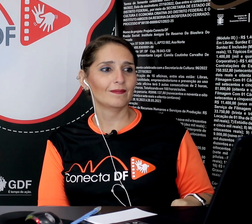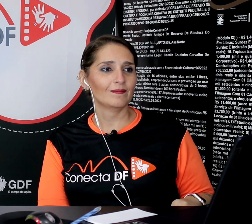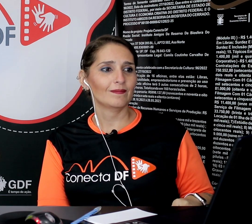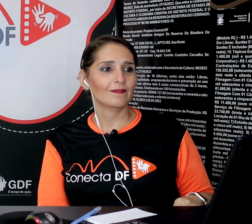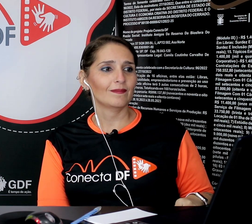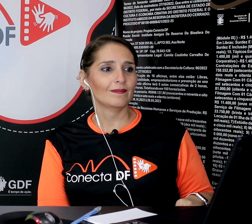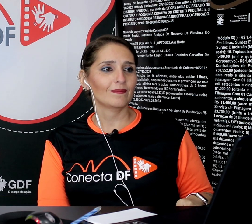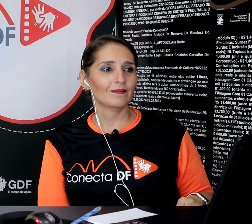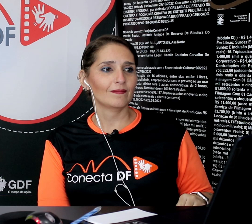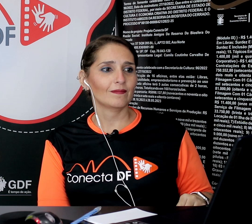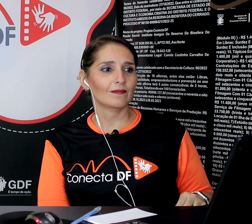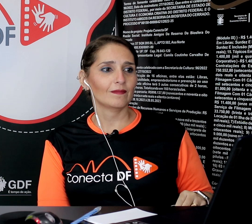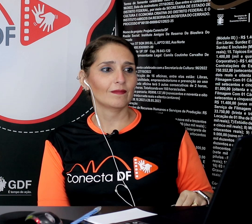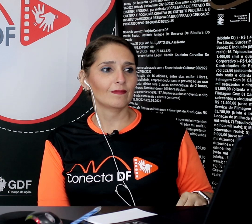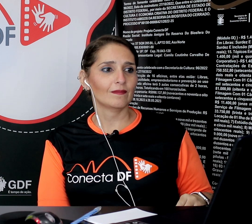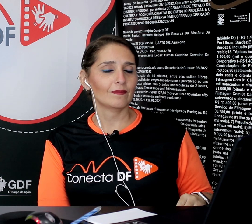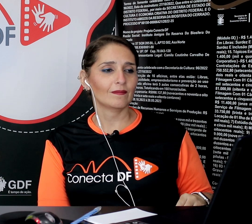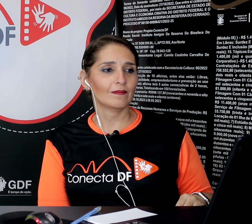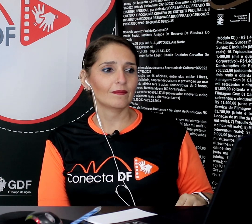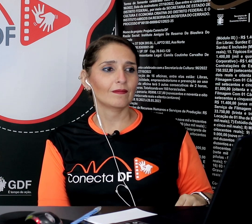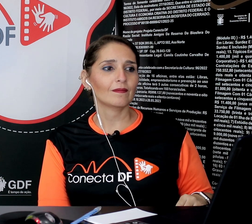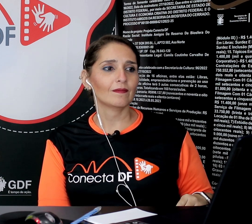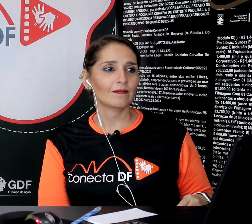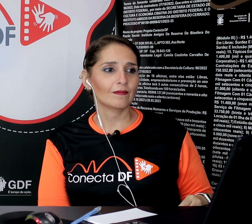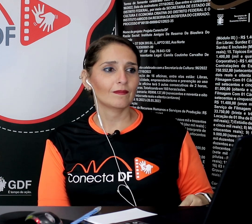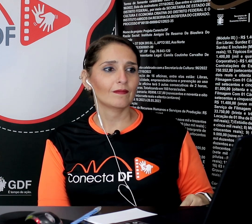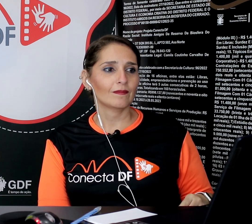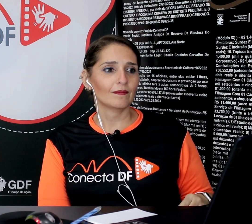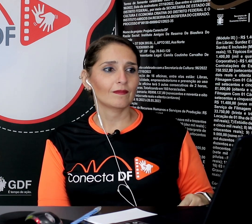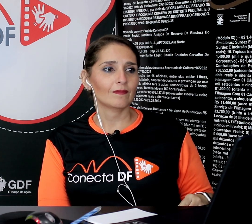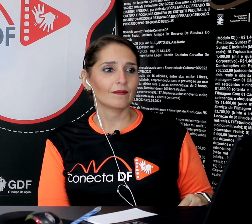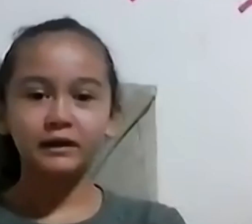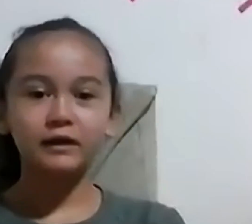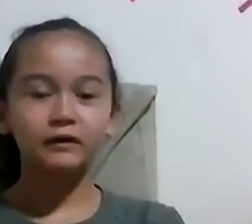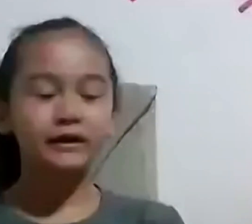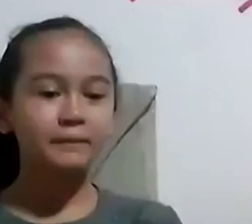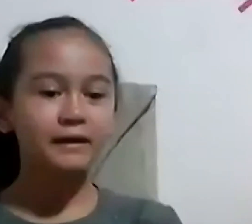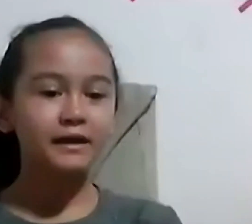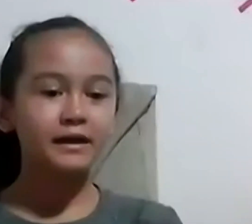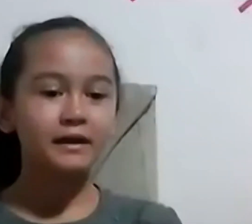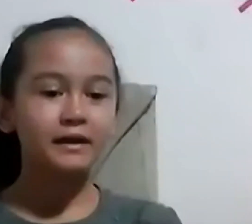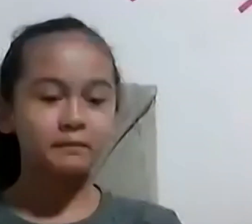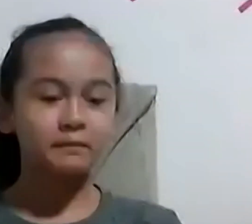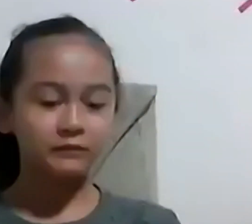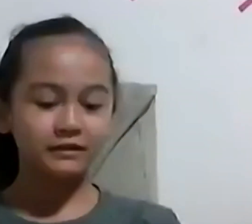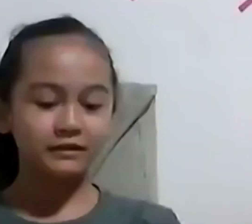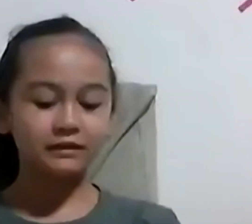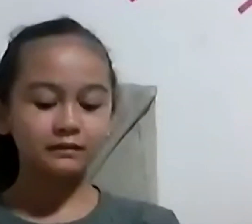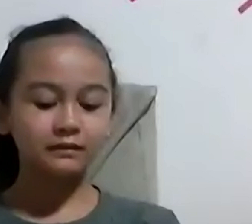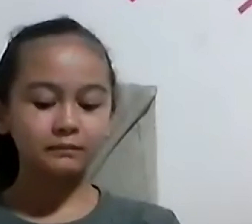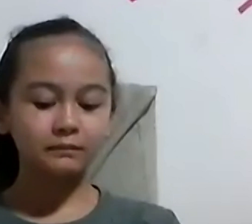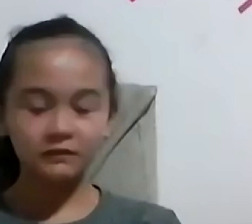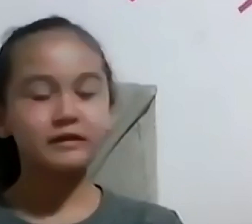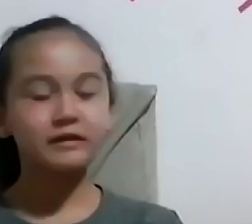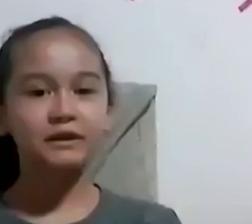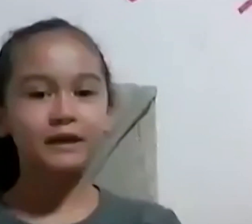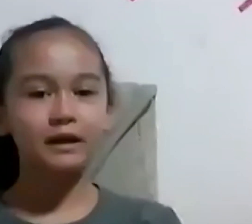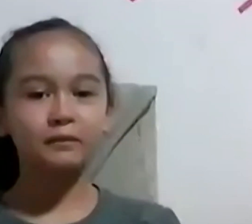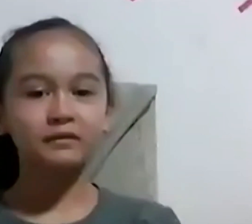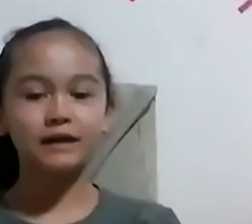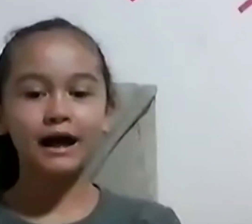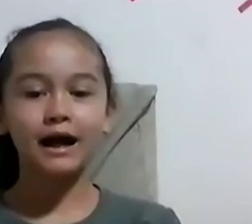Já que a gente estava falando de dia e semana, eu queria saber se você